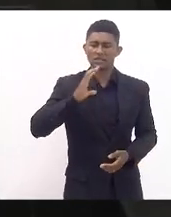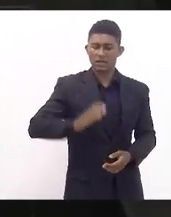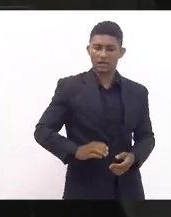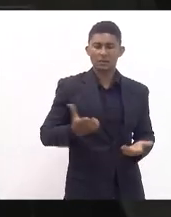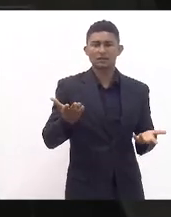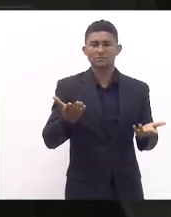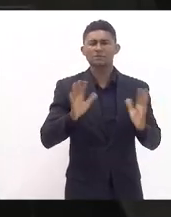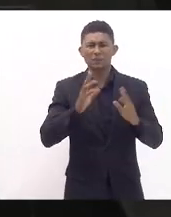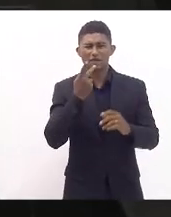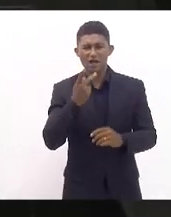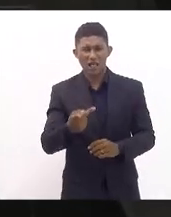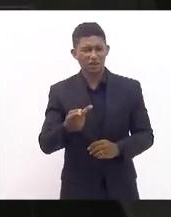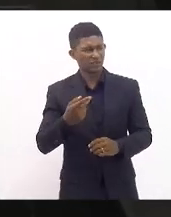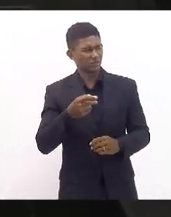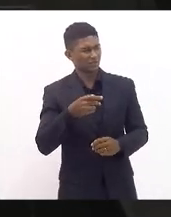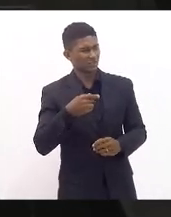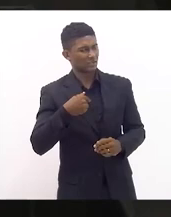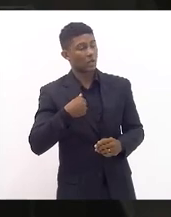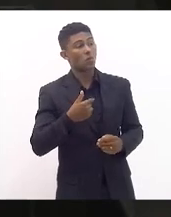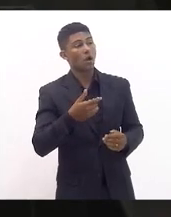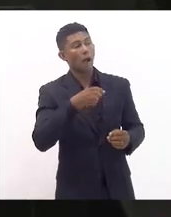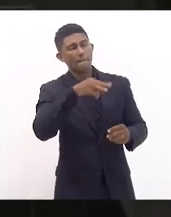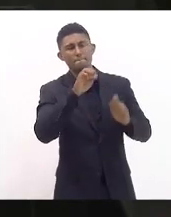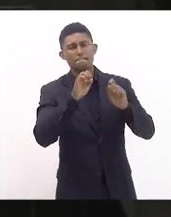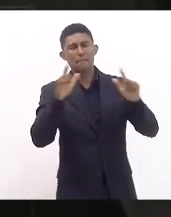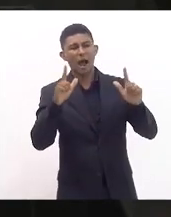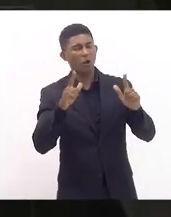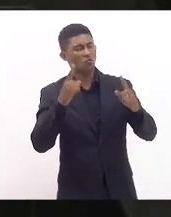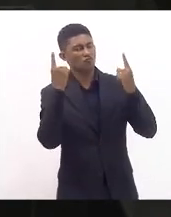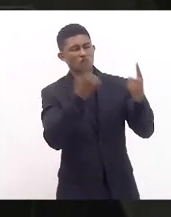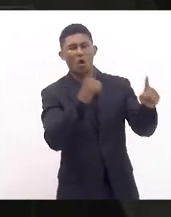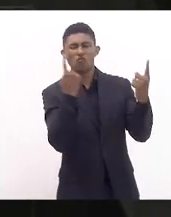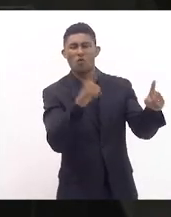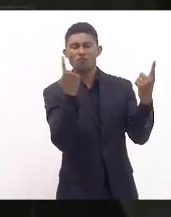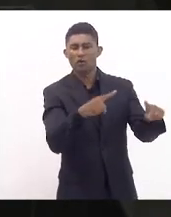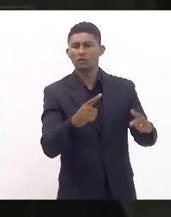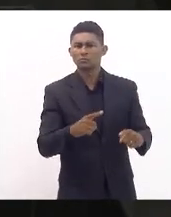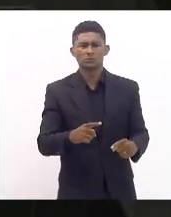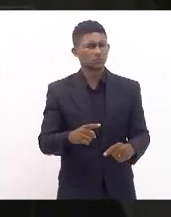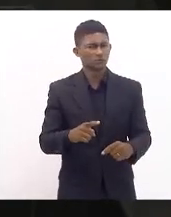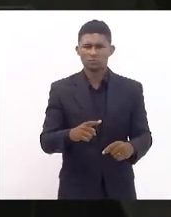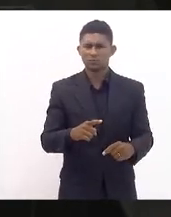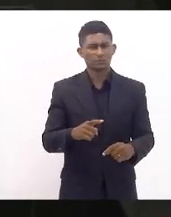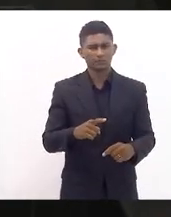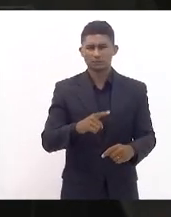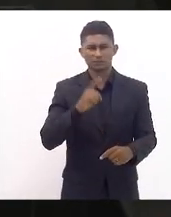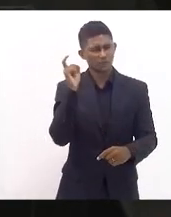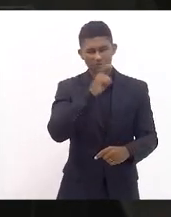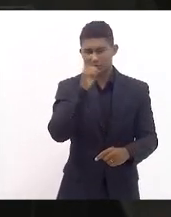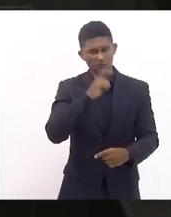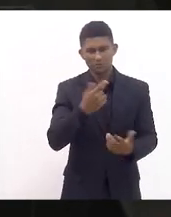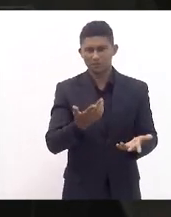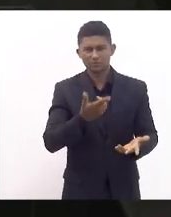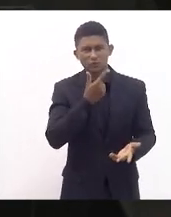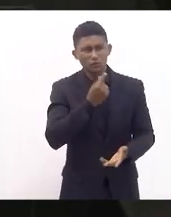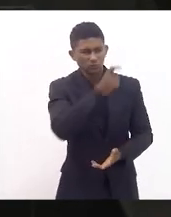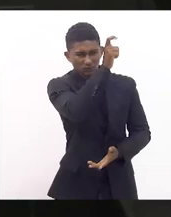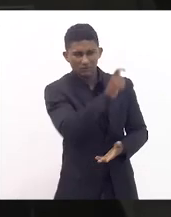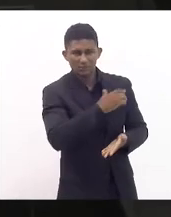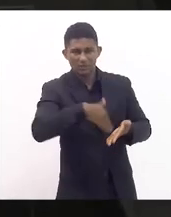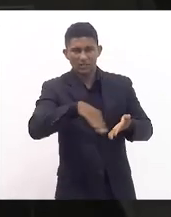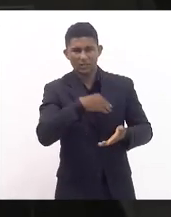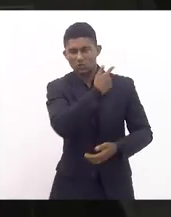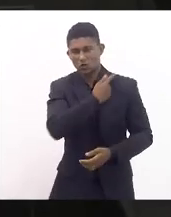a dizer que eu quero mal, que eu faço mal a qualquer pessoa, isso não é digno de um secretário de